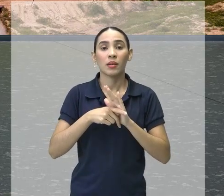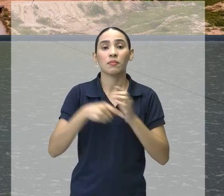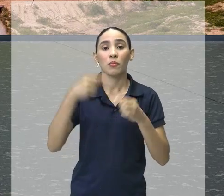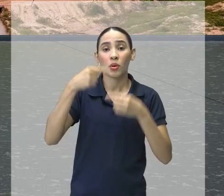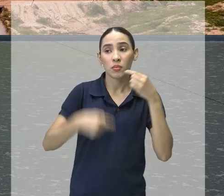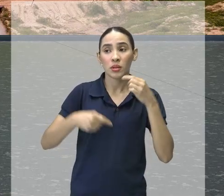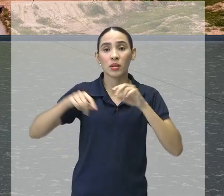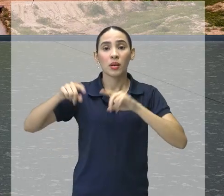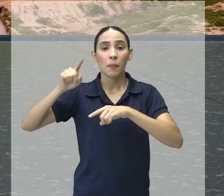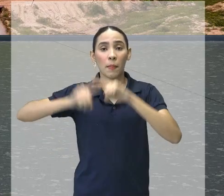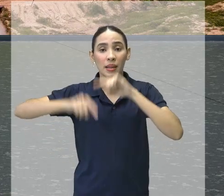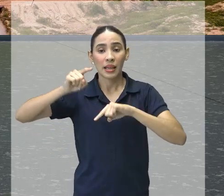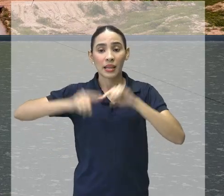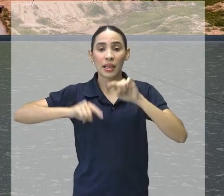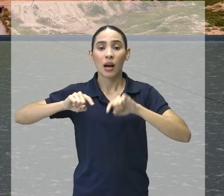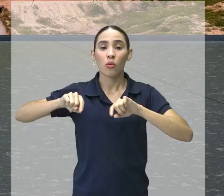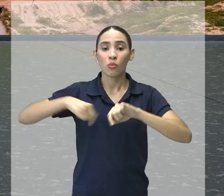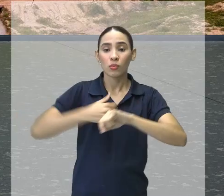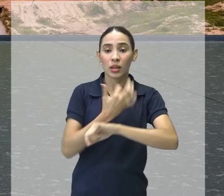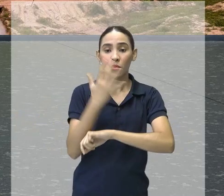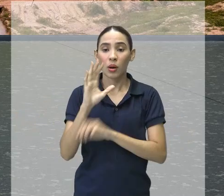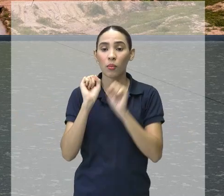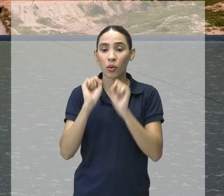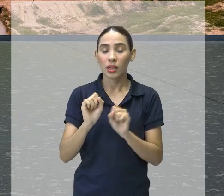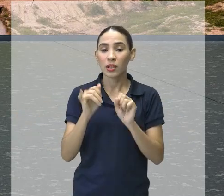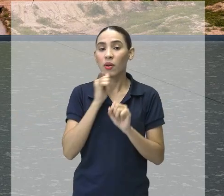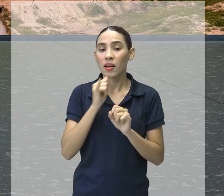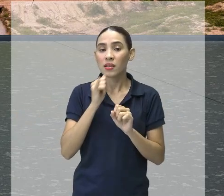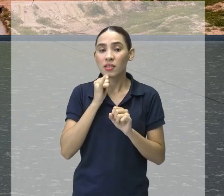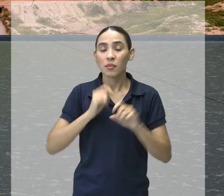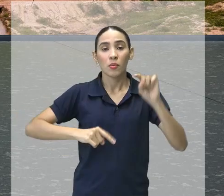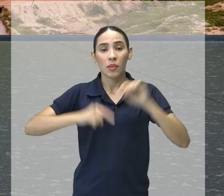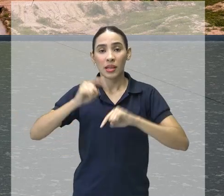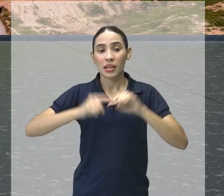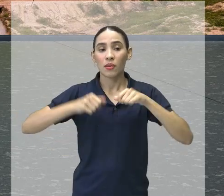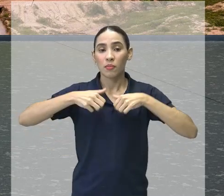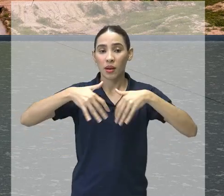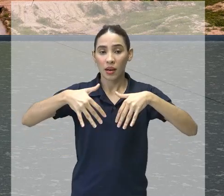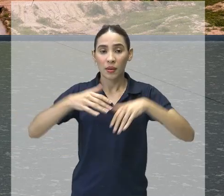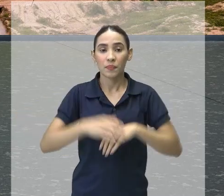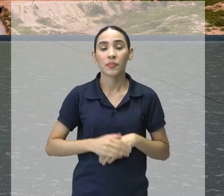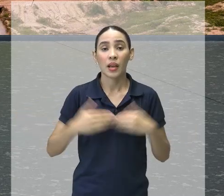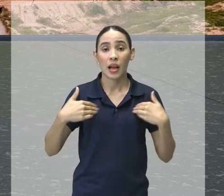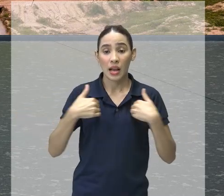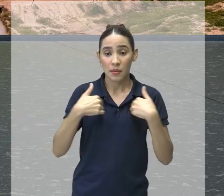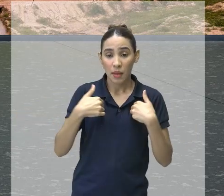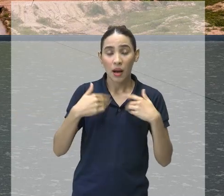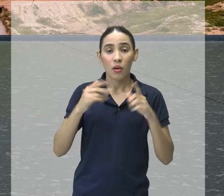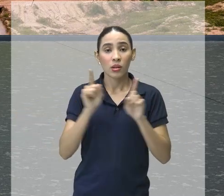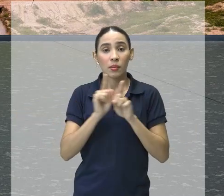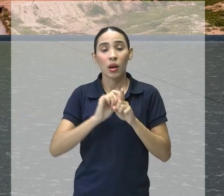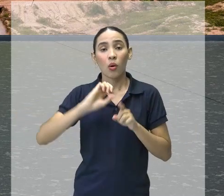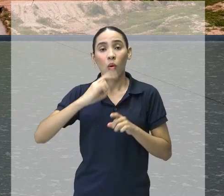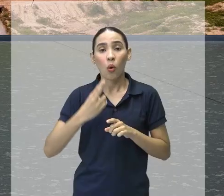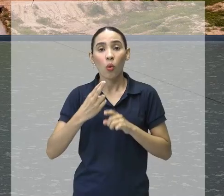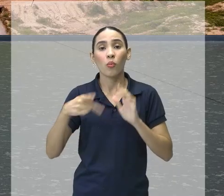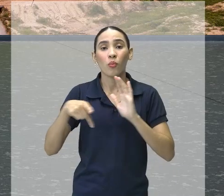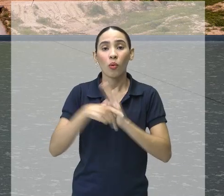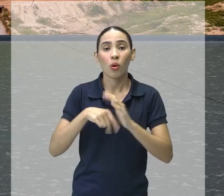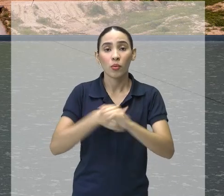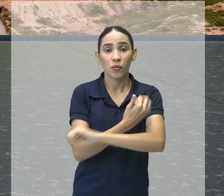indiscriminada de recursos da natureza, podendo ser recursos minerais, animais ou